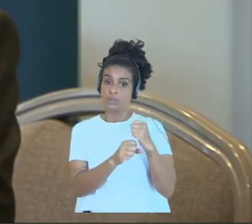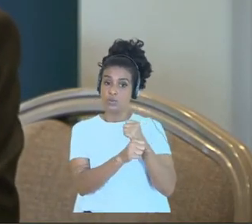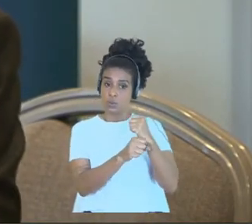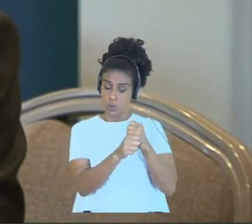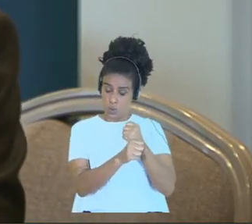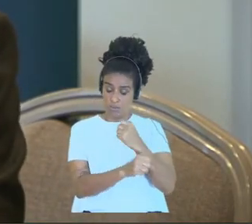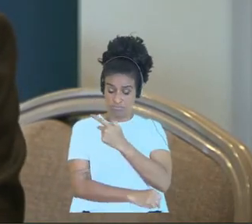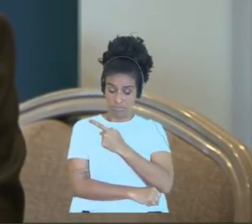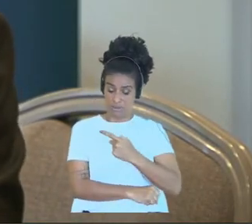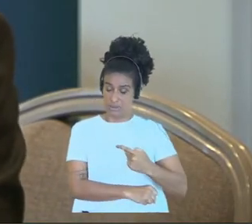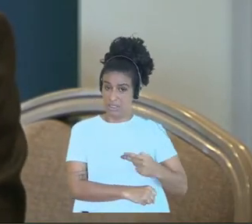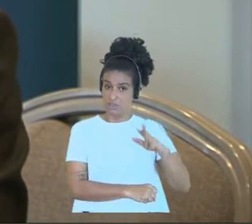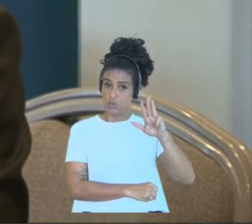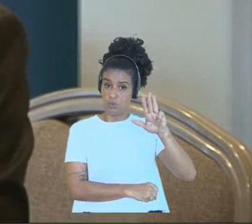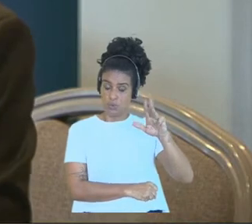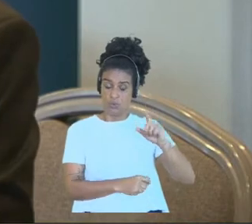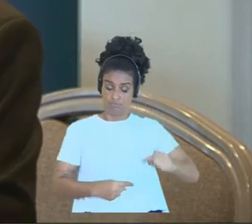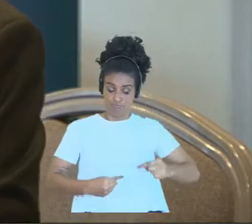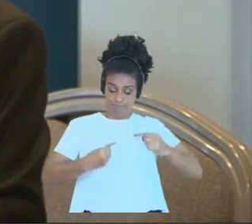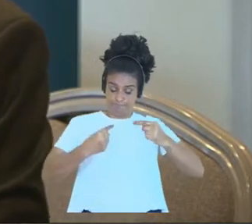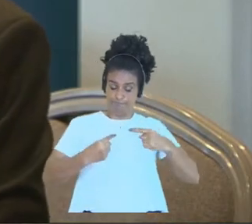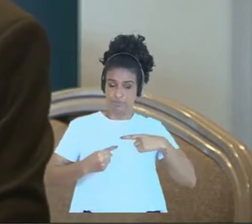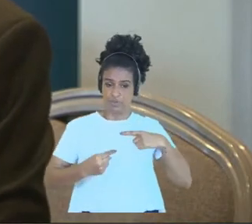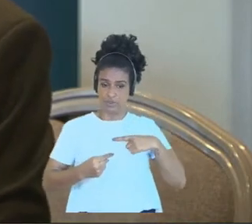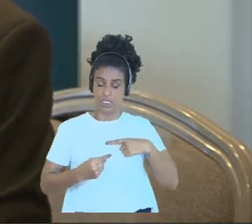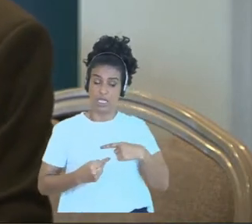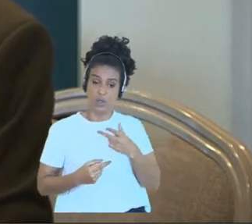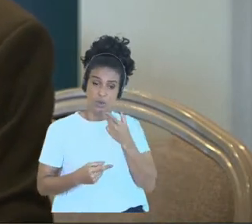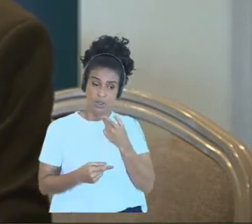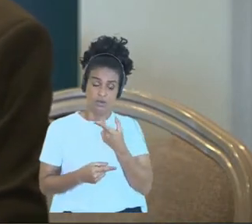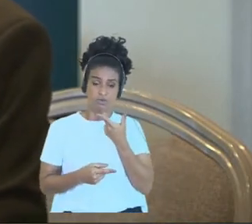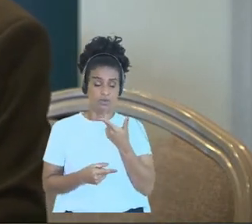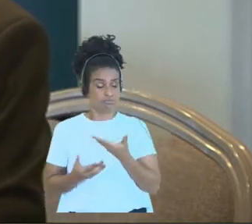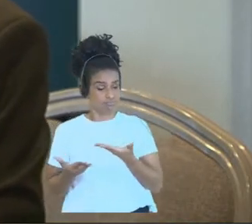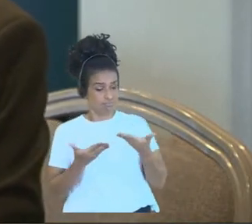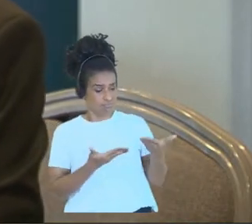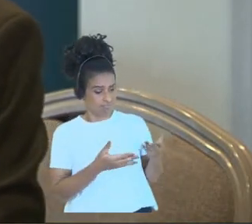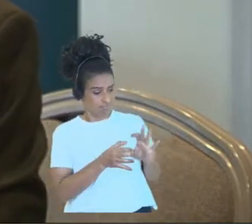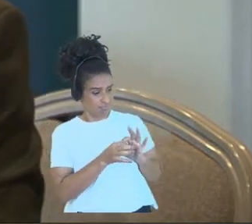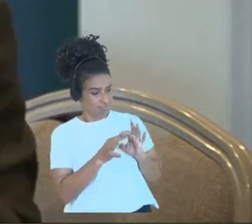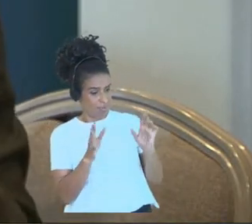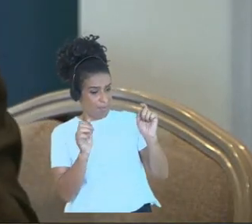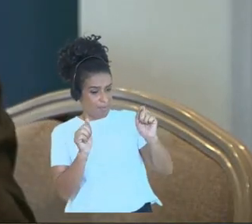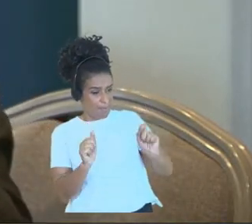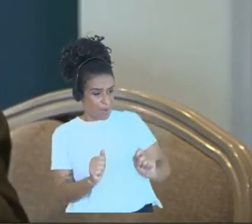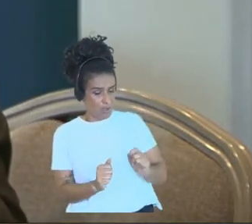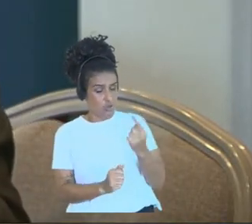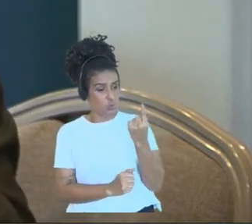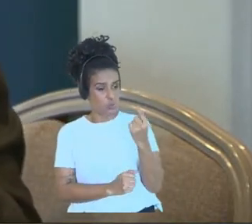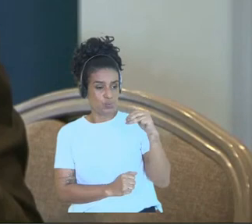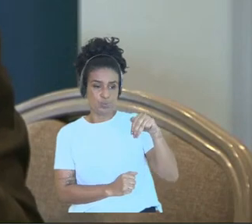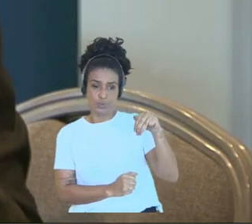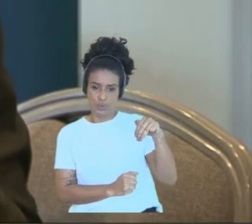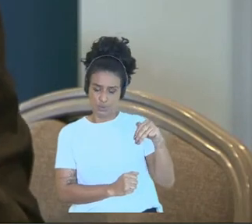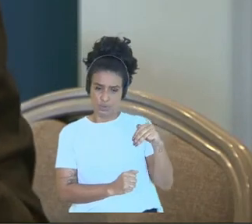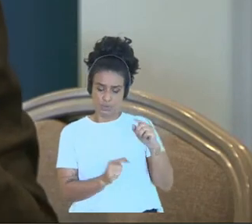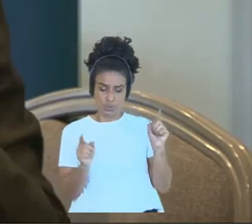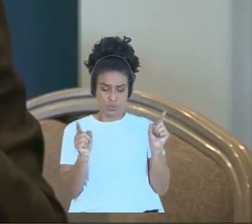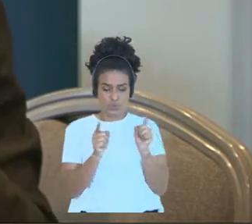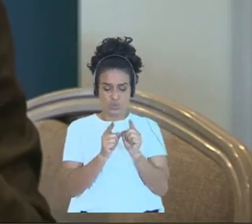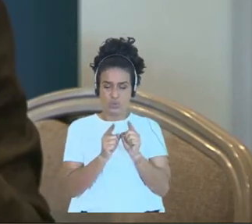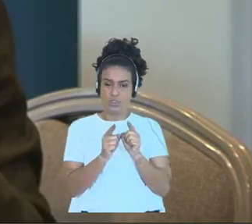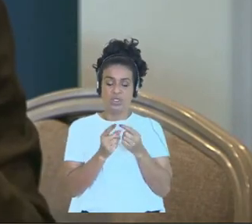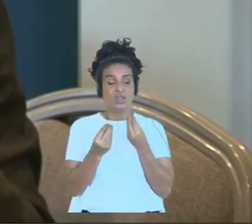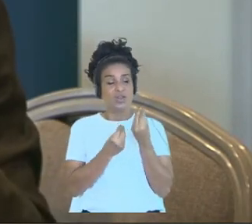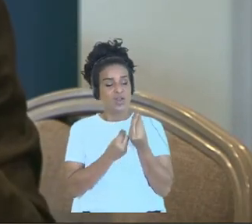serão muito desafiadores. Então, sem mais delongas, eu passo a palavra a você, Graziella, para que faça esse 1 minuto curtinho. Como é que